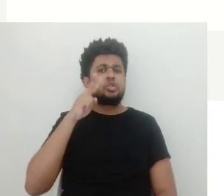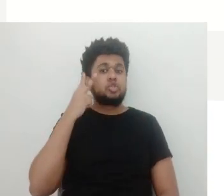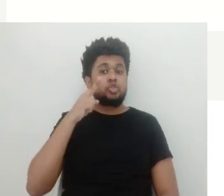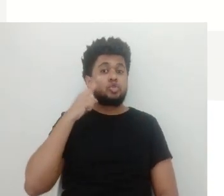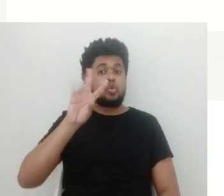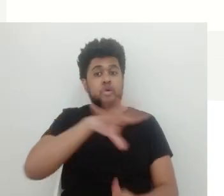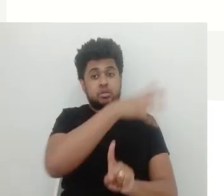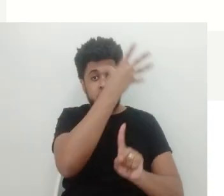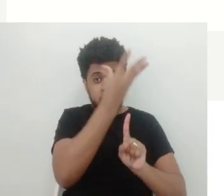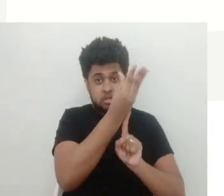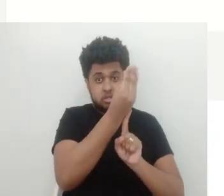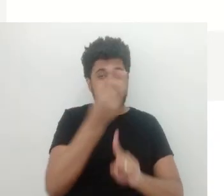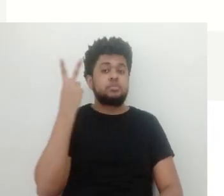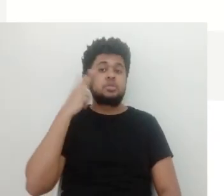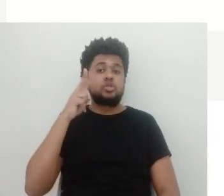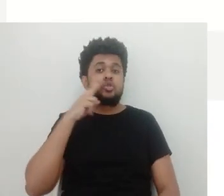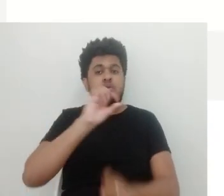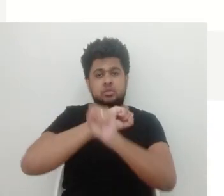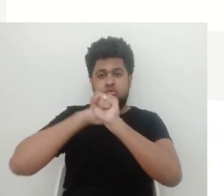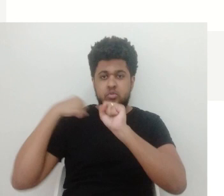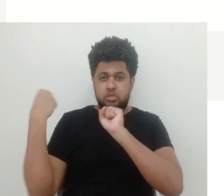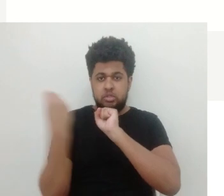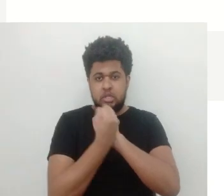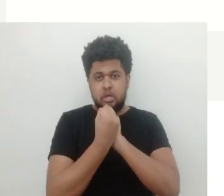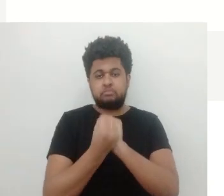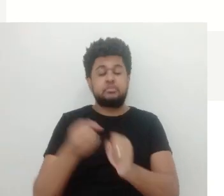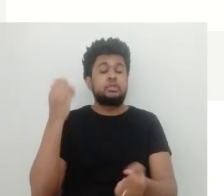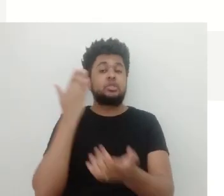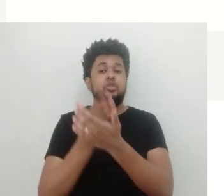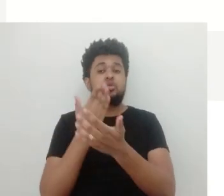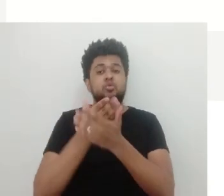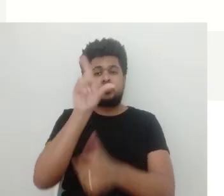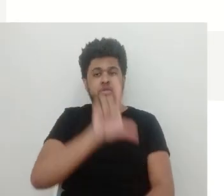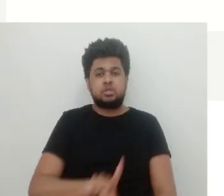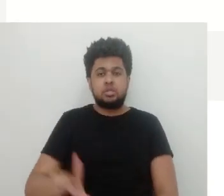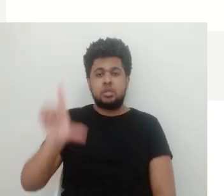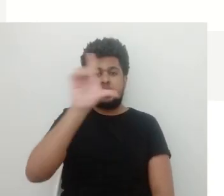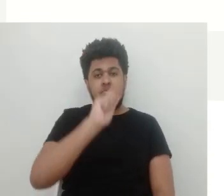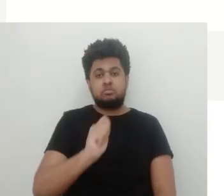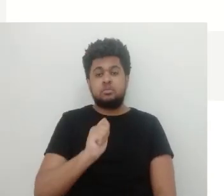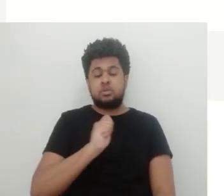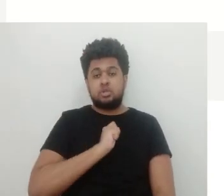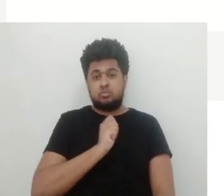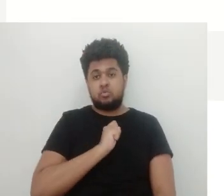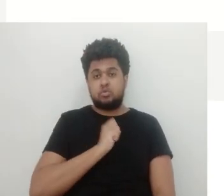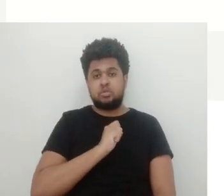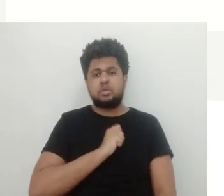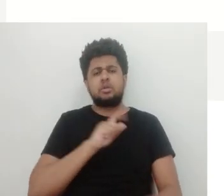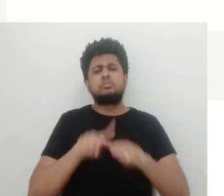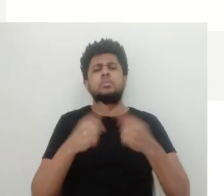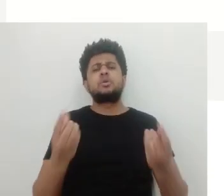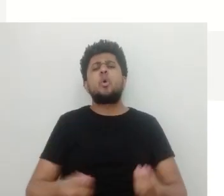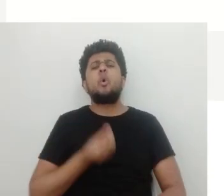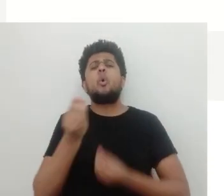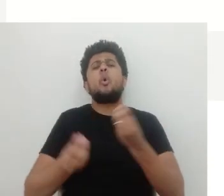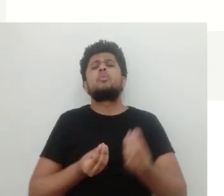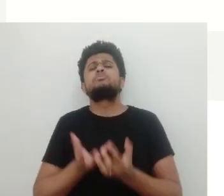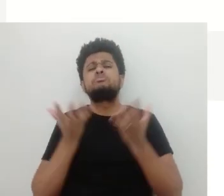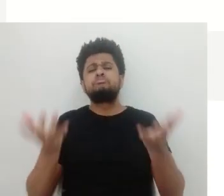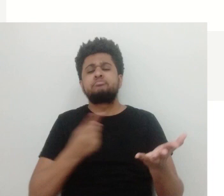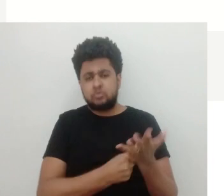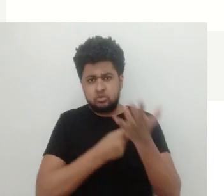esses convites causaram a minha dúvida agora, porque quando a gente, aqui no Brasil, tem que mandar um projeto para a agência de